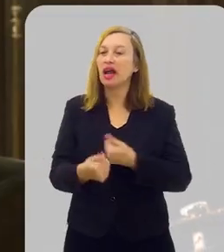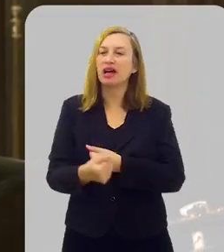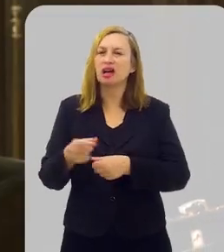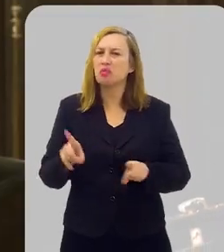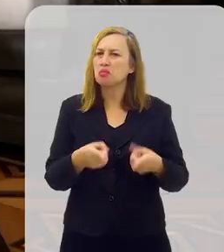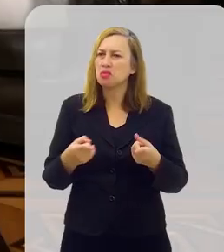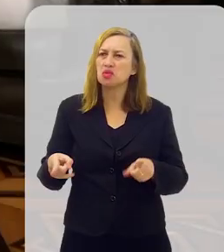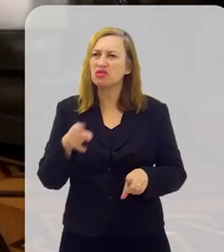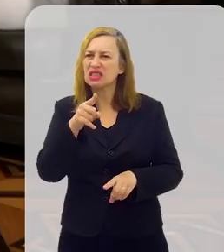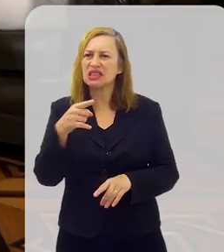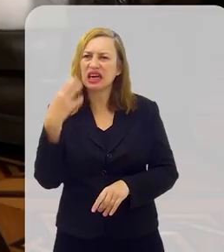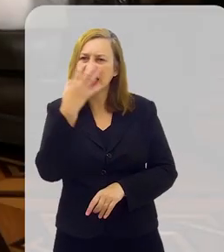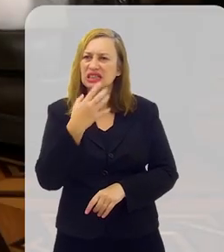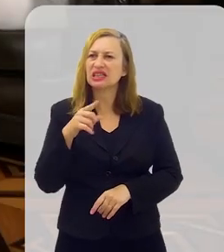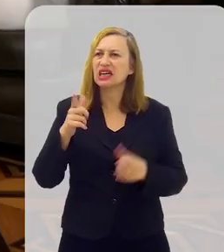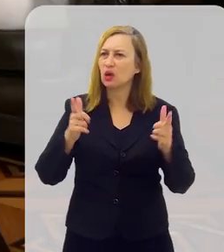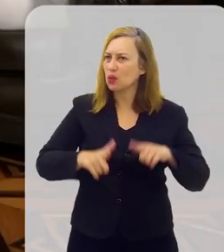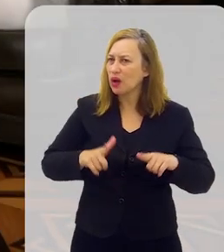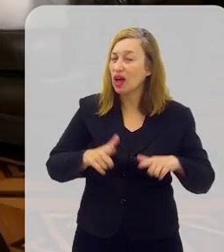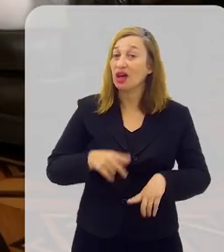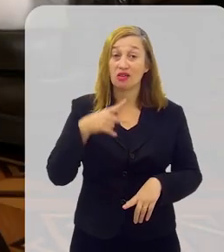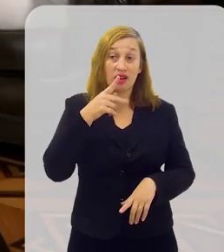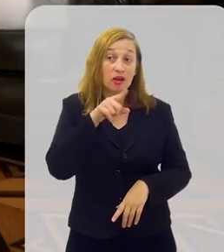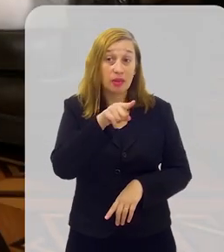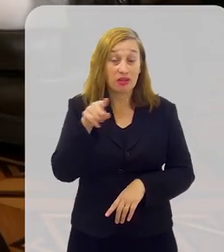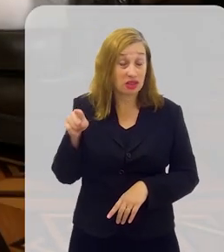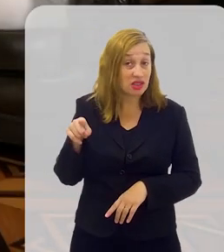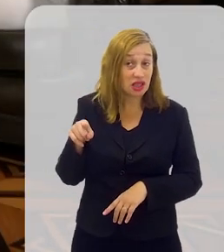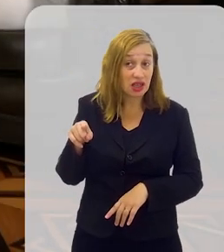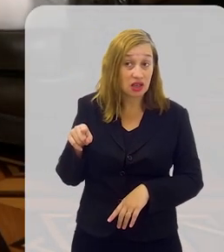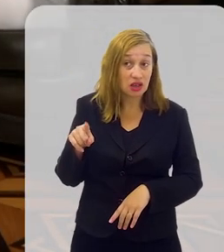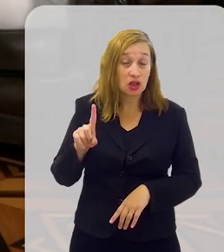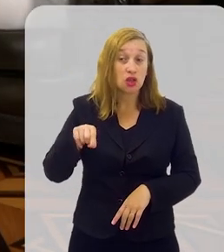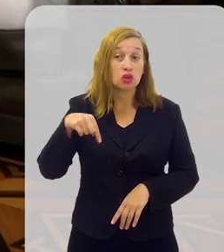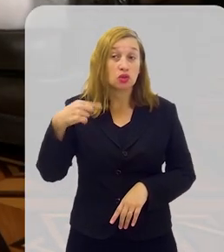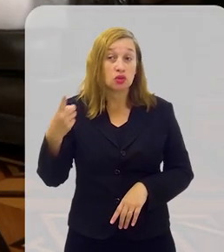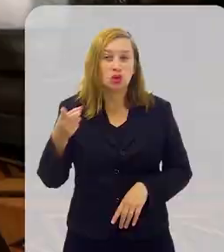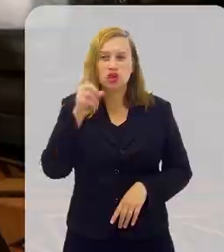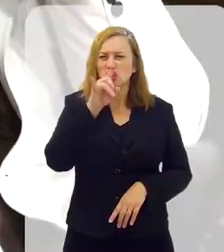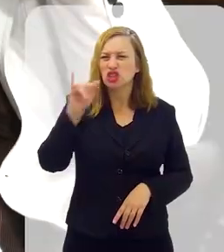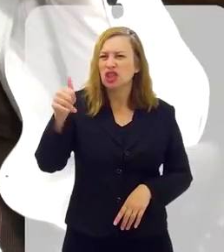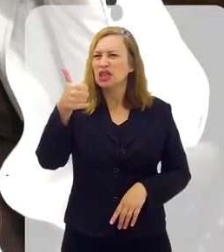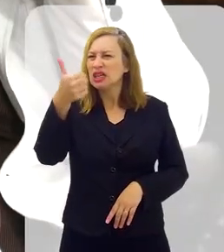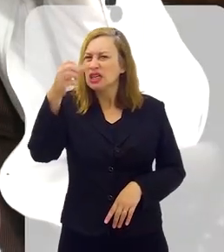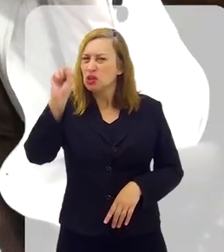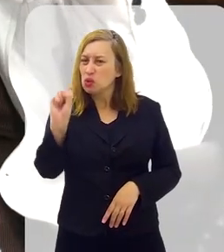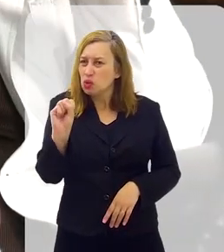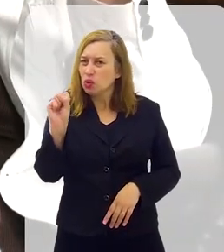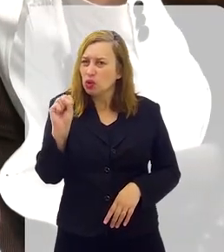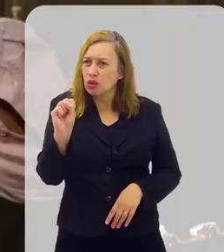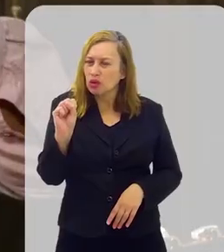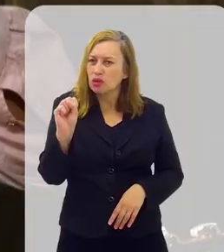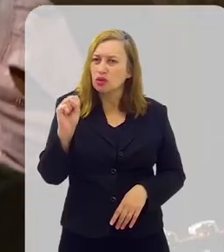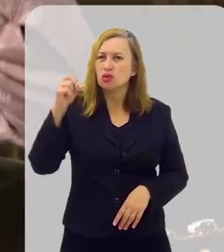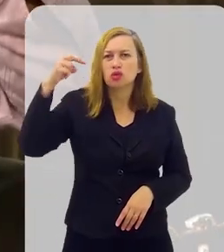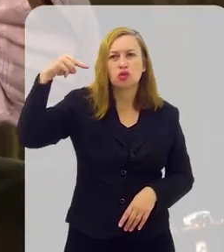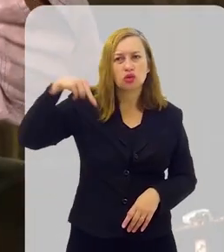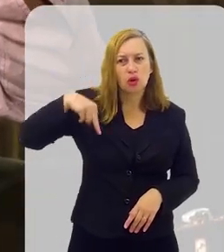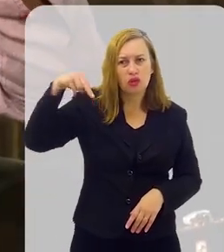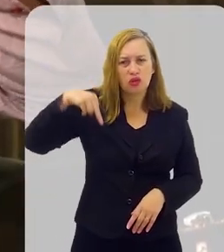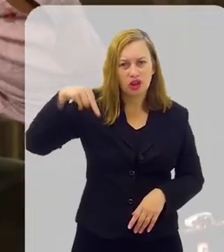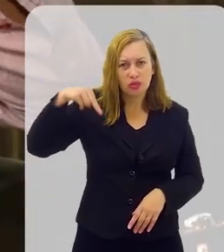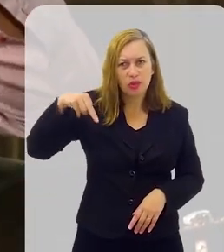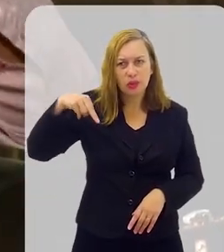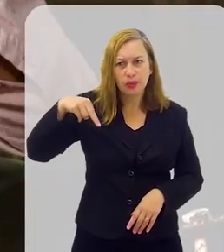e encontro você fazendo um evento maravilhoso. Que música que você estava cantando naquele lugar? E quero dizer aqui já de antemão que no